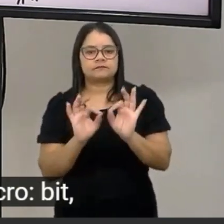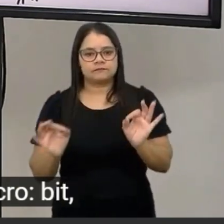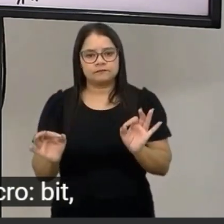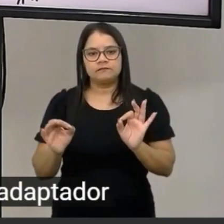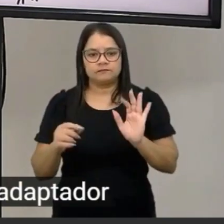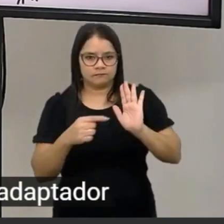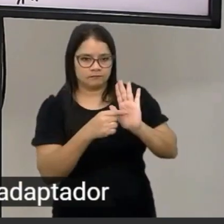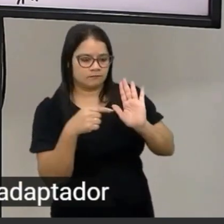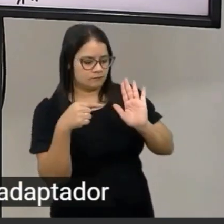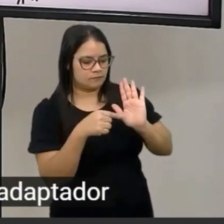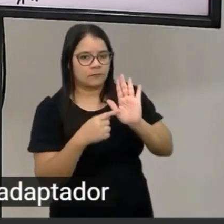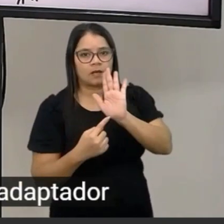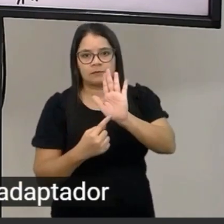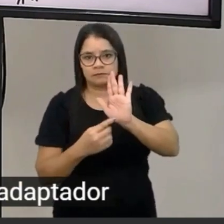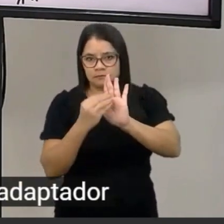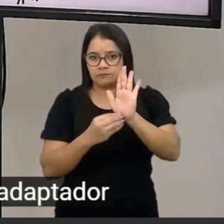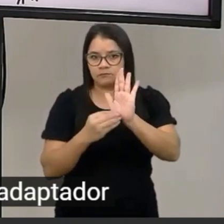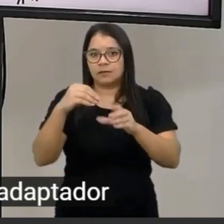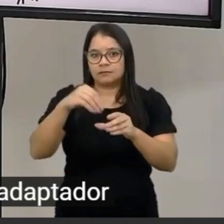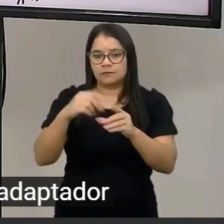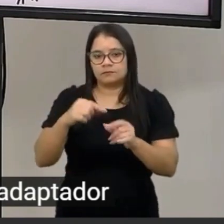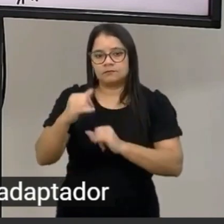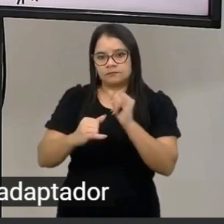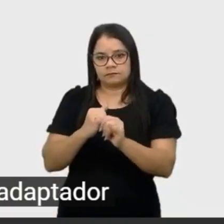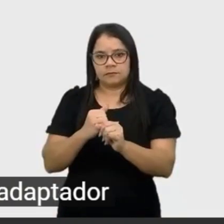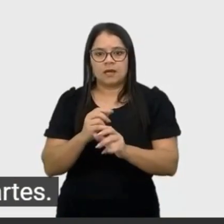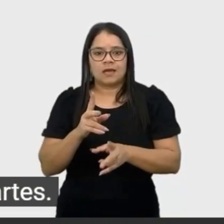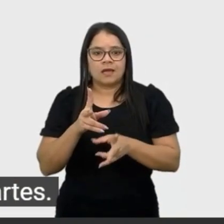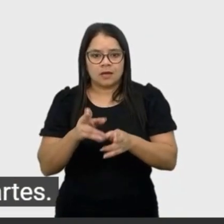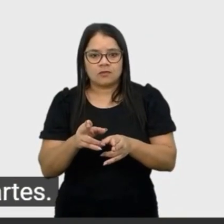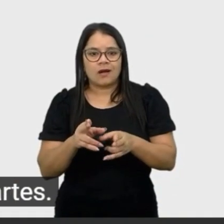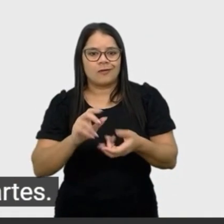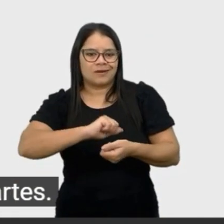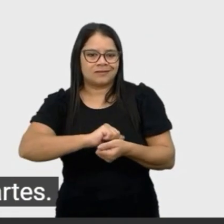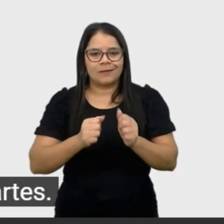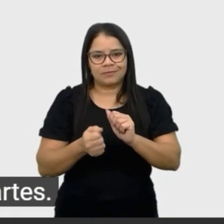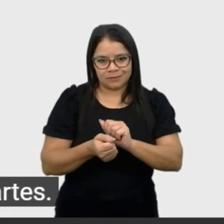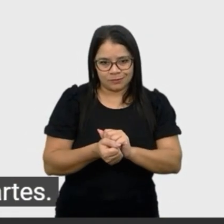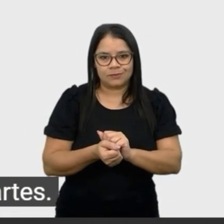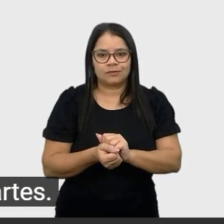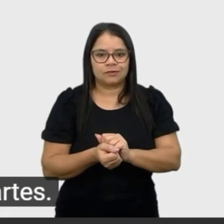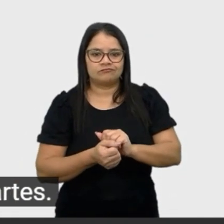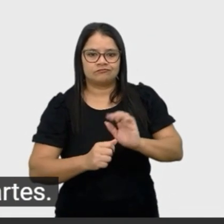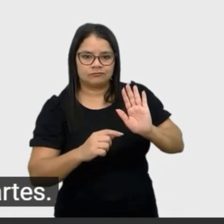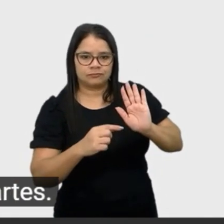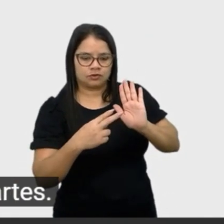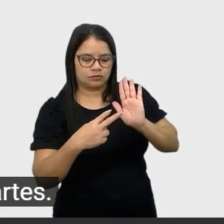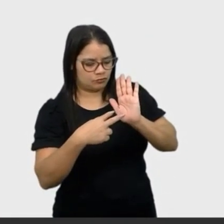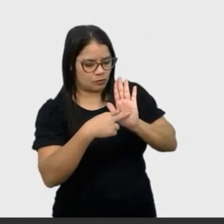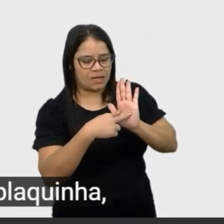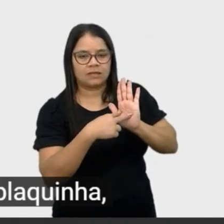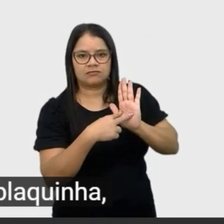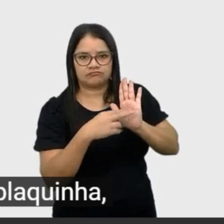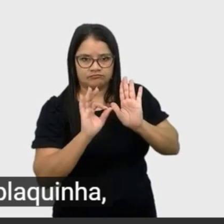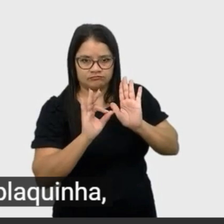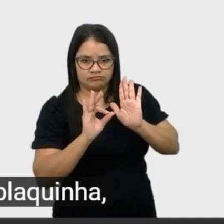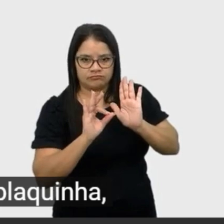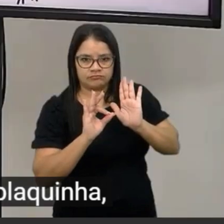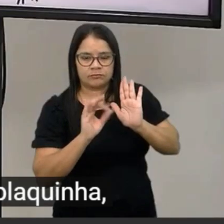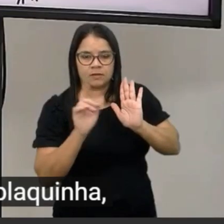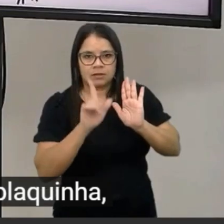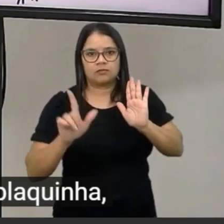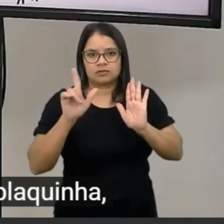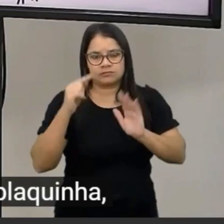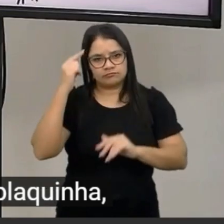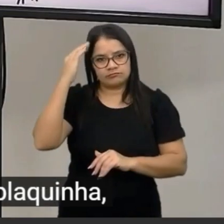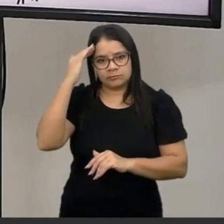vai acoplada ao microbit, que vai estar apresentada no material digital, é como um adaptador de tomada. Faz o microbit conversar com outras partes, ok? Então, vou